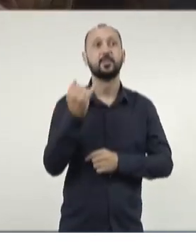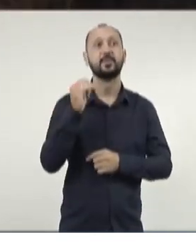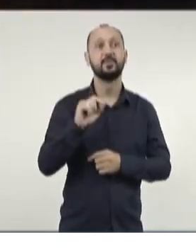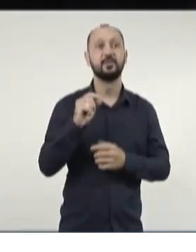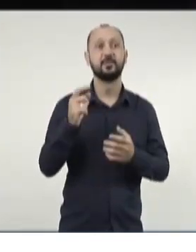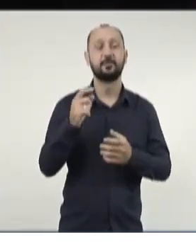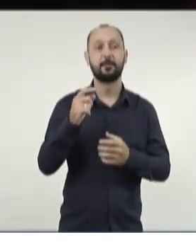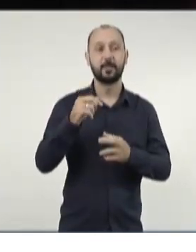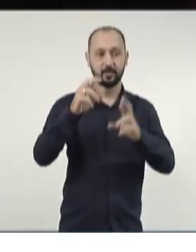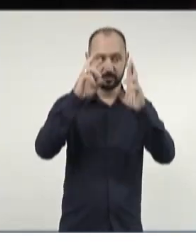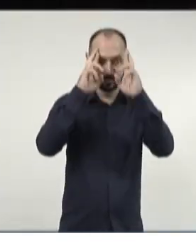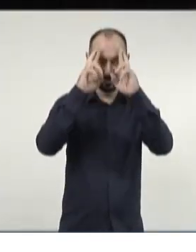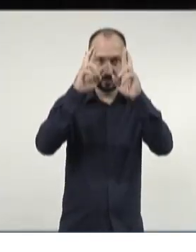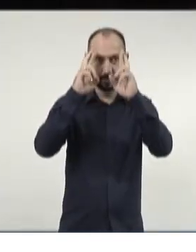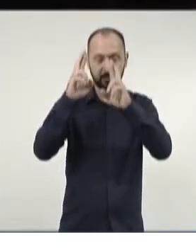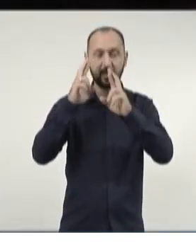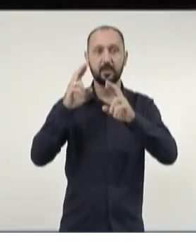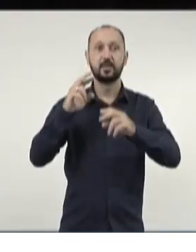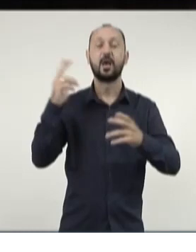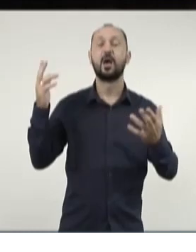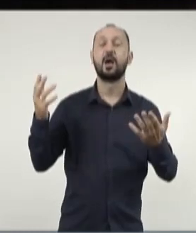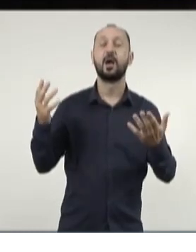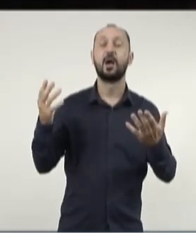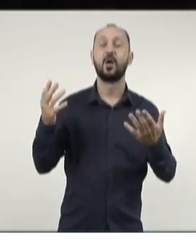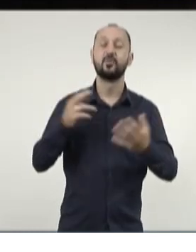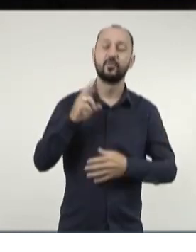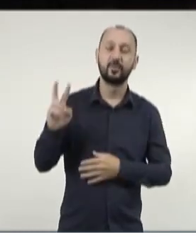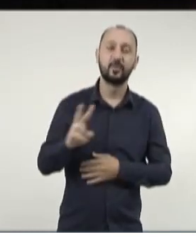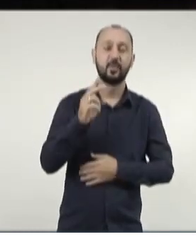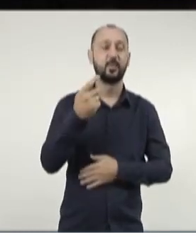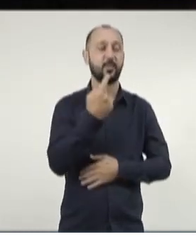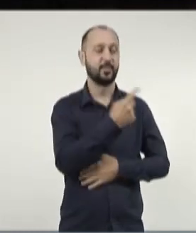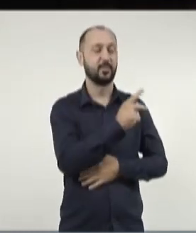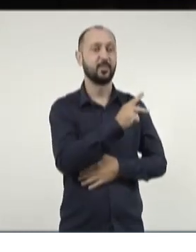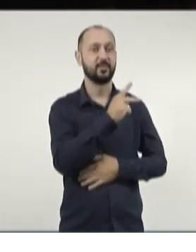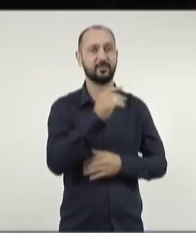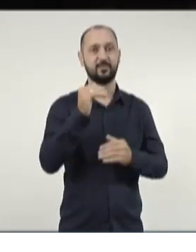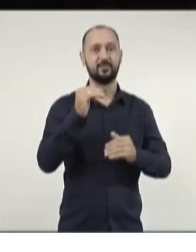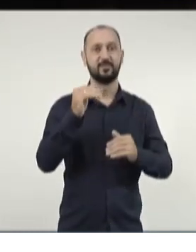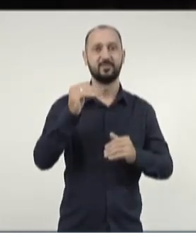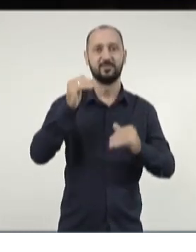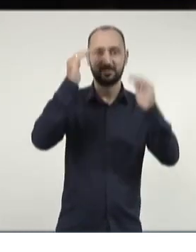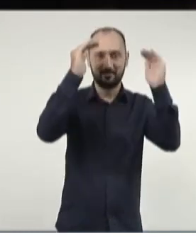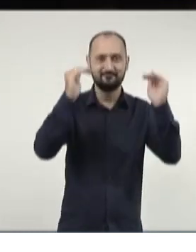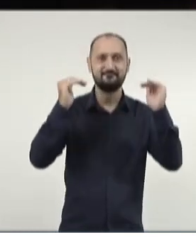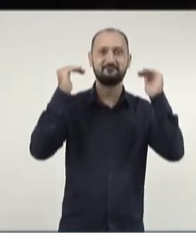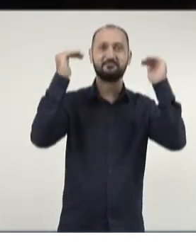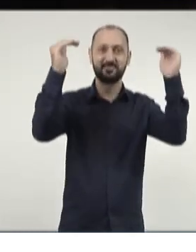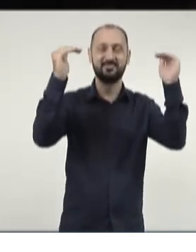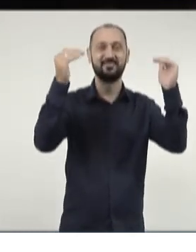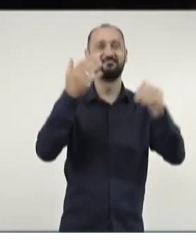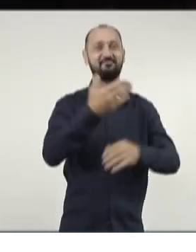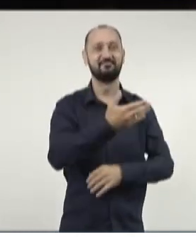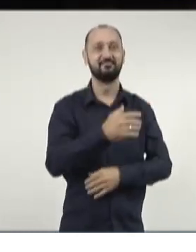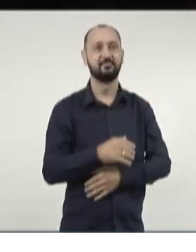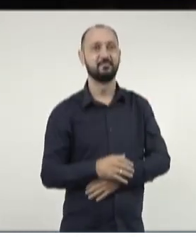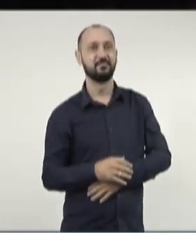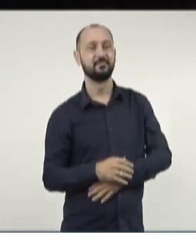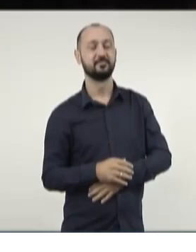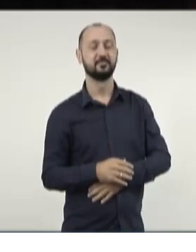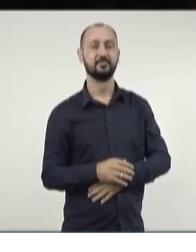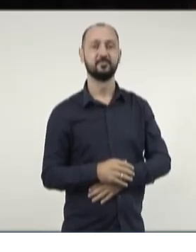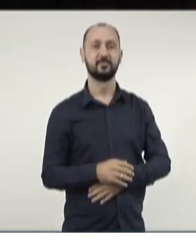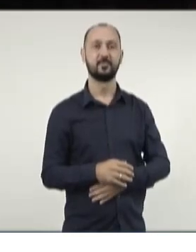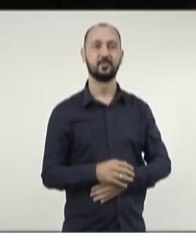gente respeitar os valores do outro, que é sagrado para o outro. E a gente tem... como que a